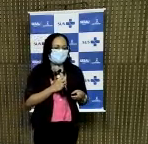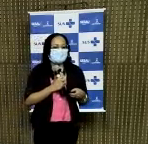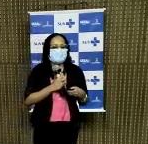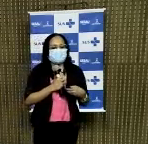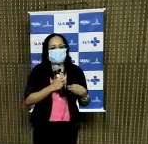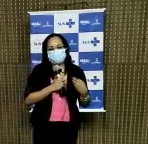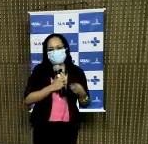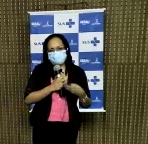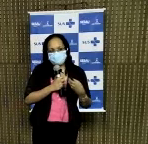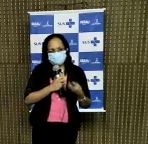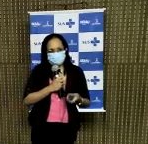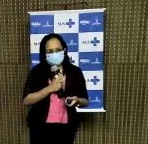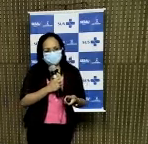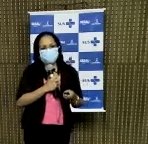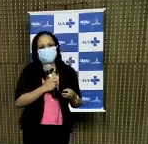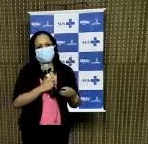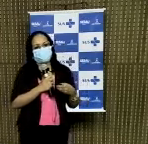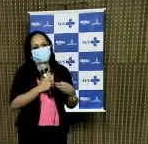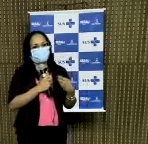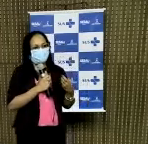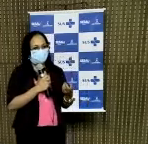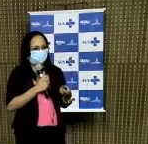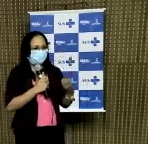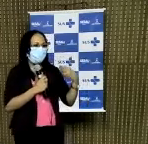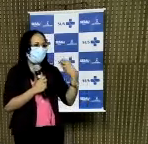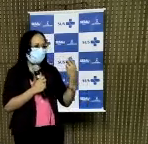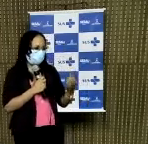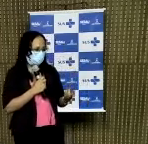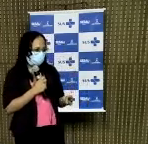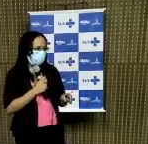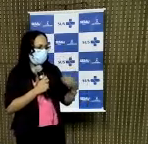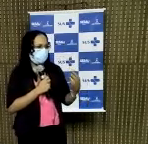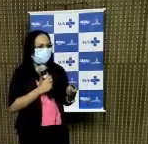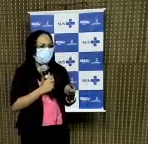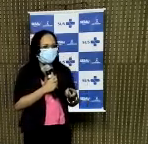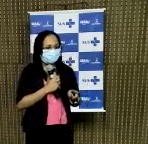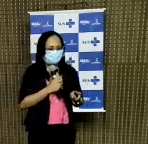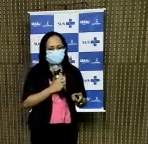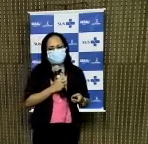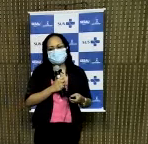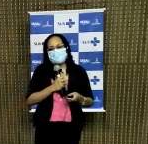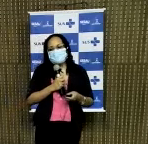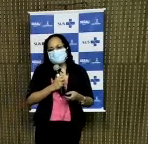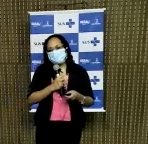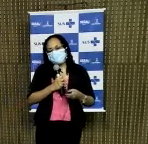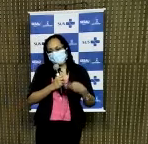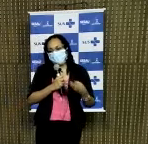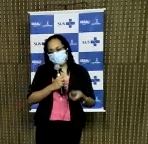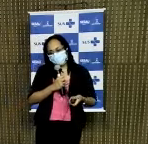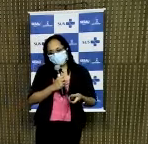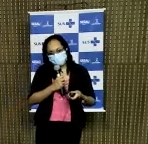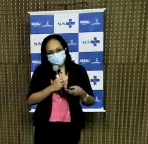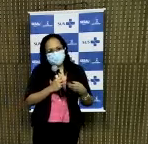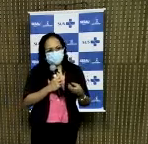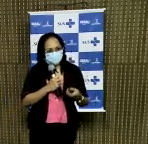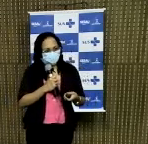unidade, muitas vezes elas não têm um parceiro fixo, não têm um esposo, né? Não são casadas, mas